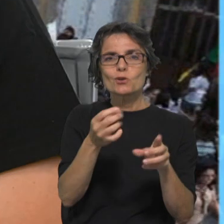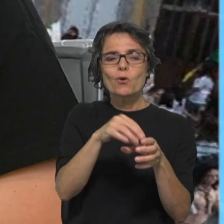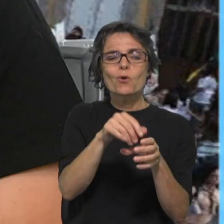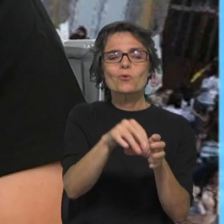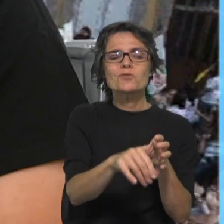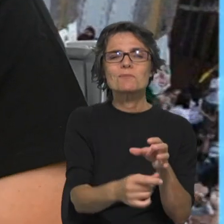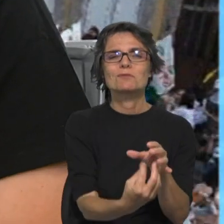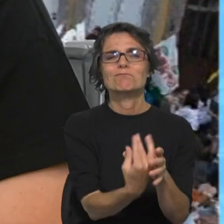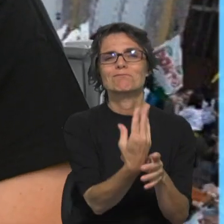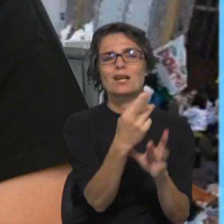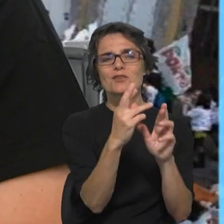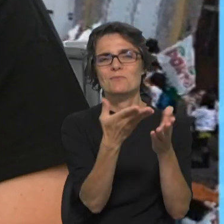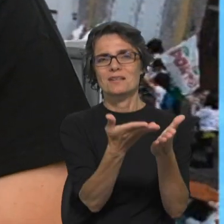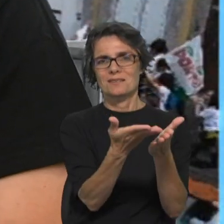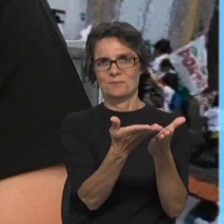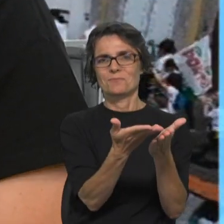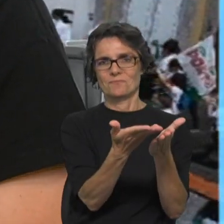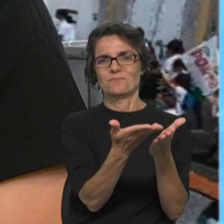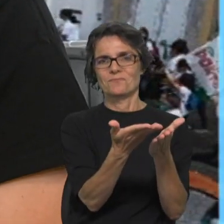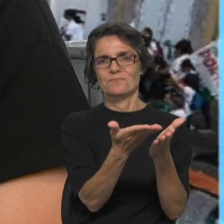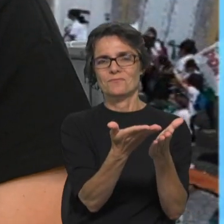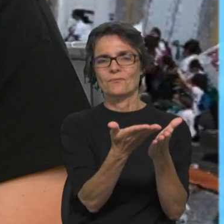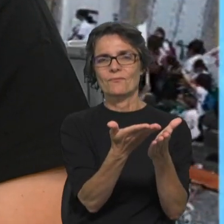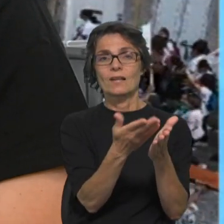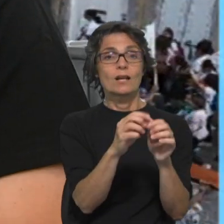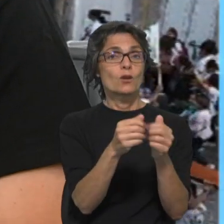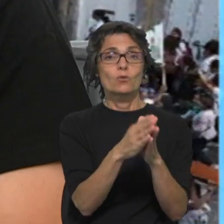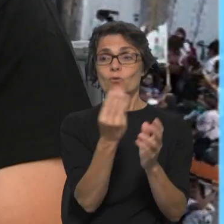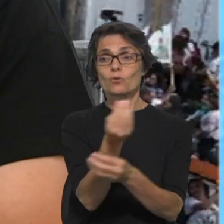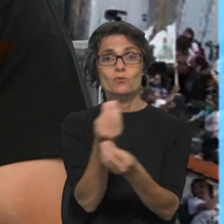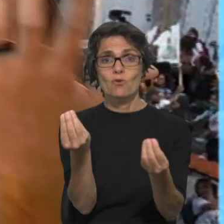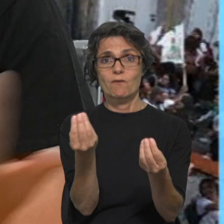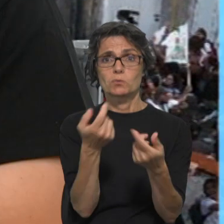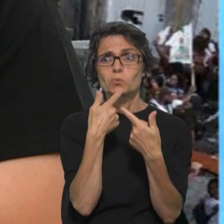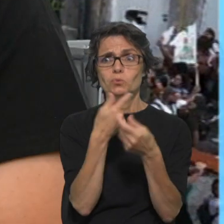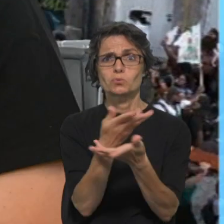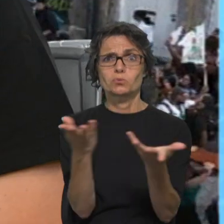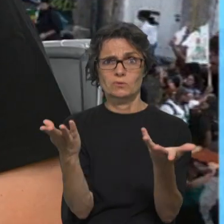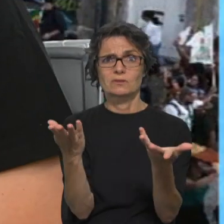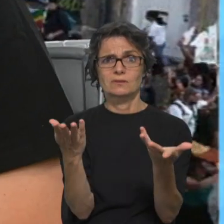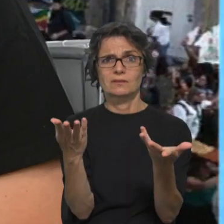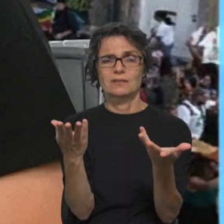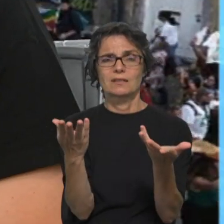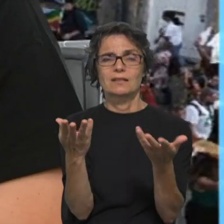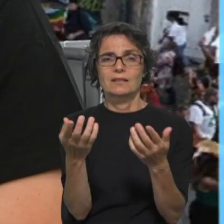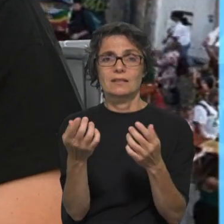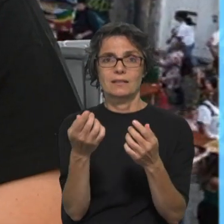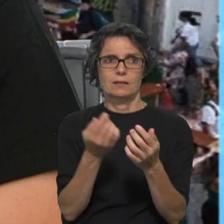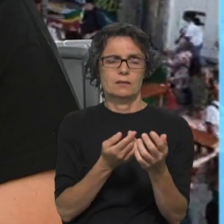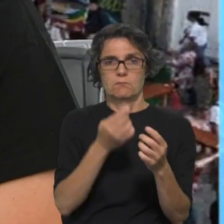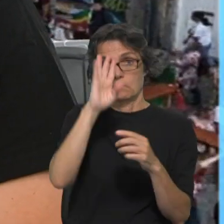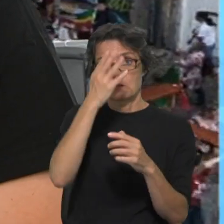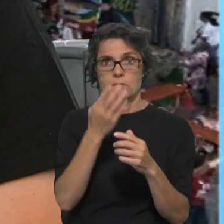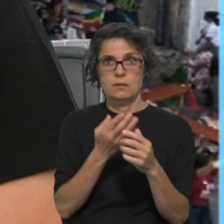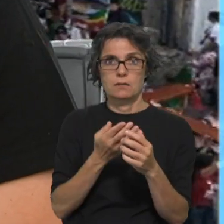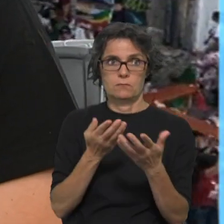de esperança para também todos os jovens, né? Que realmente à volta têm um sem número de propostas,